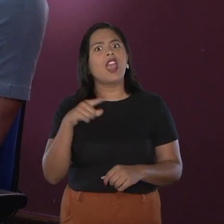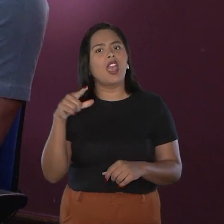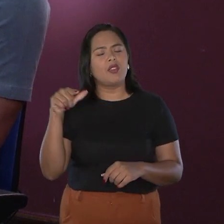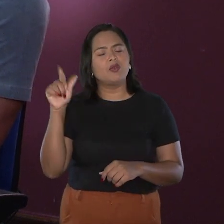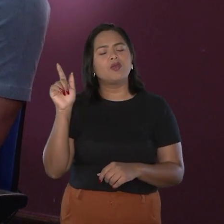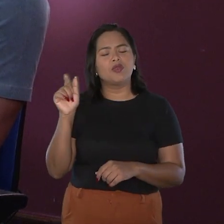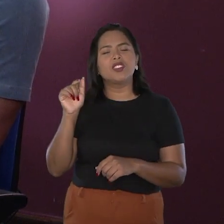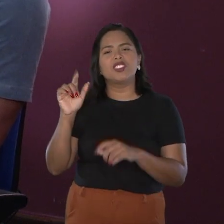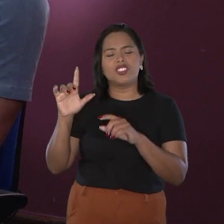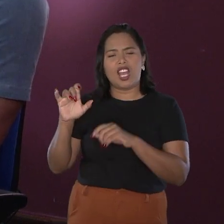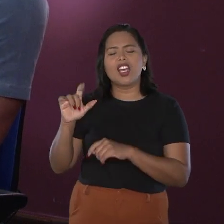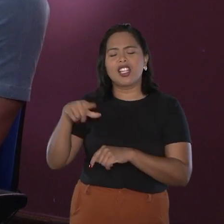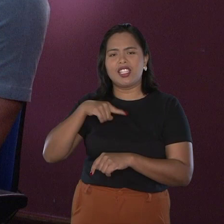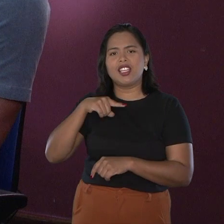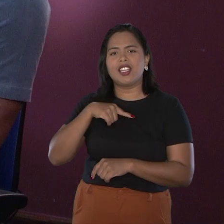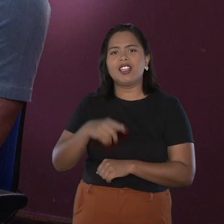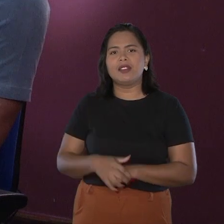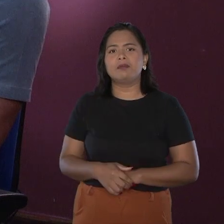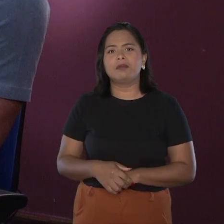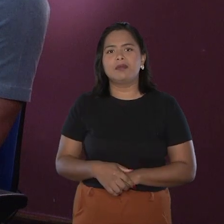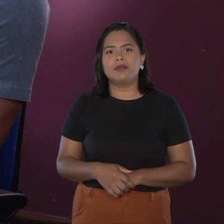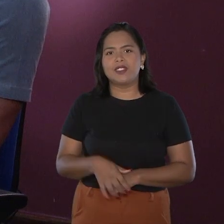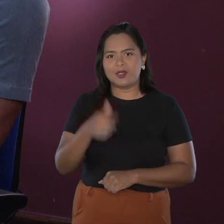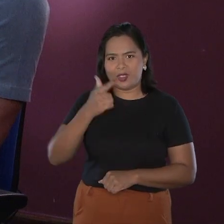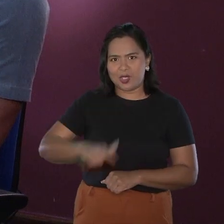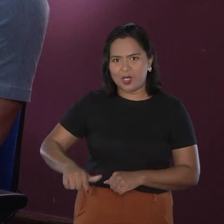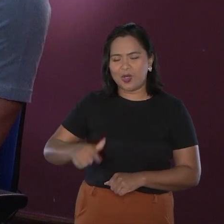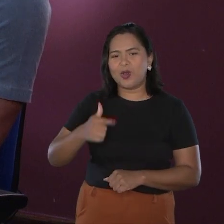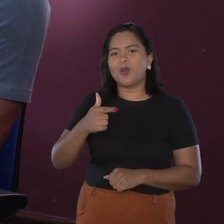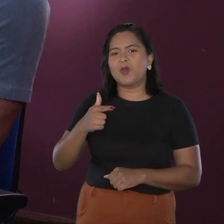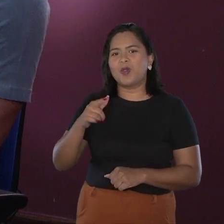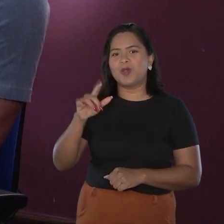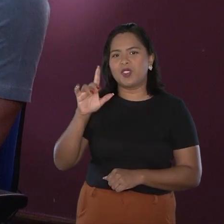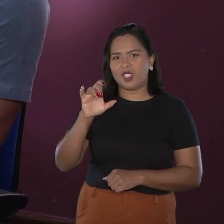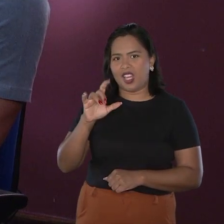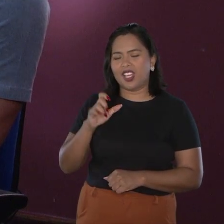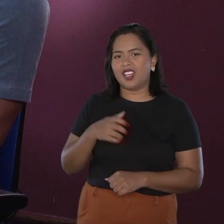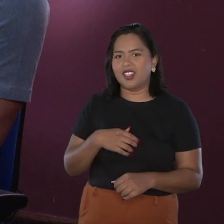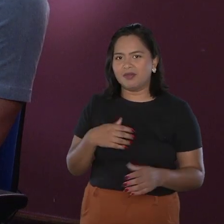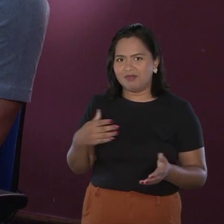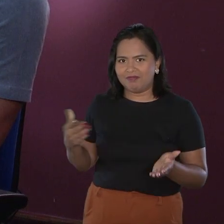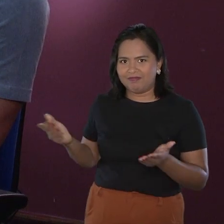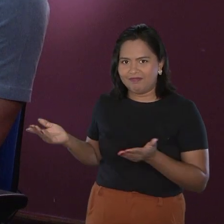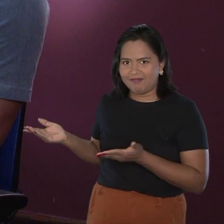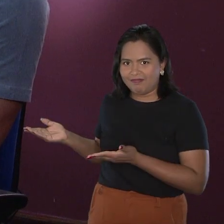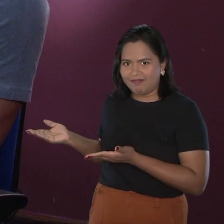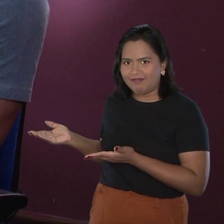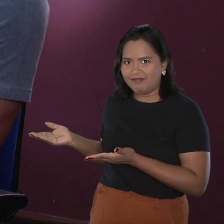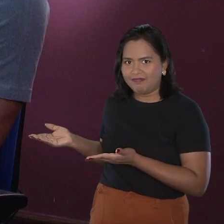Instagram é Então repete o Instagram por favor @cipe